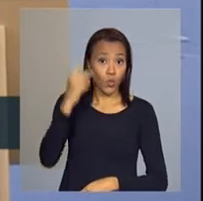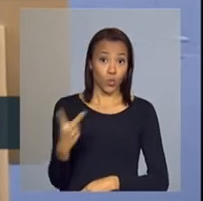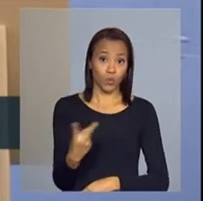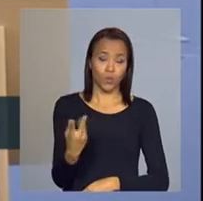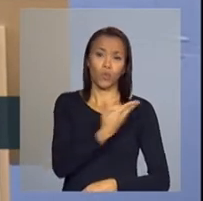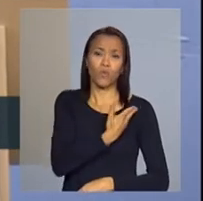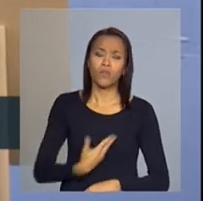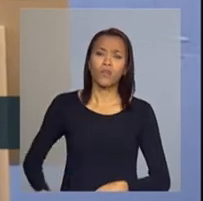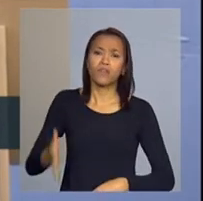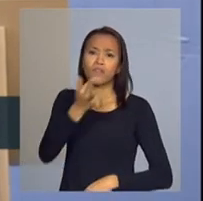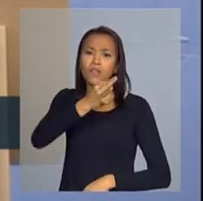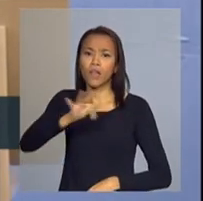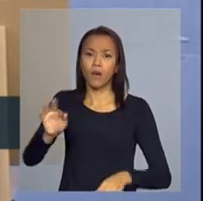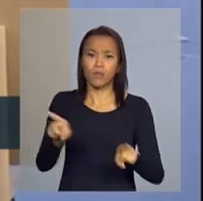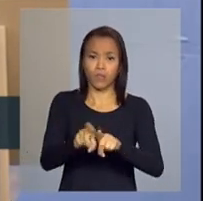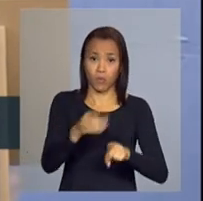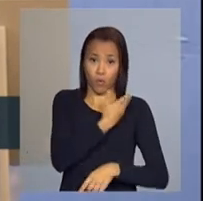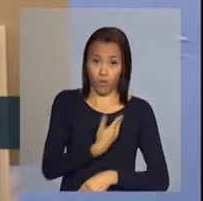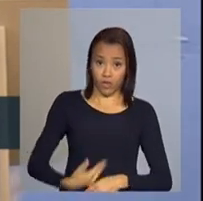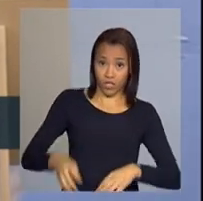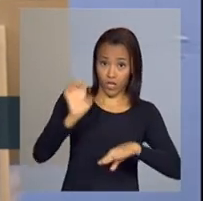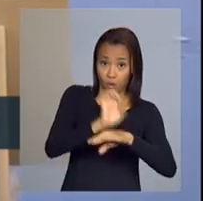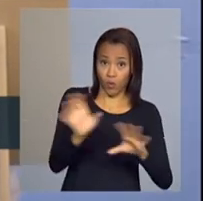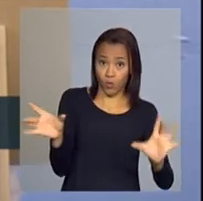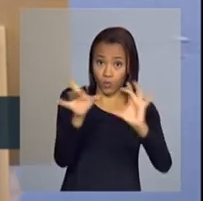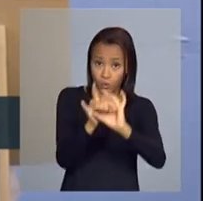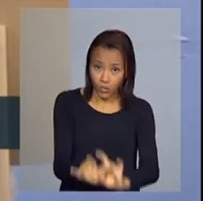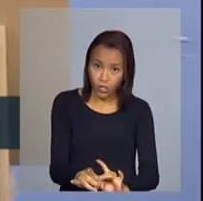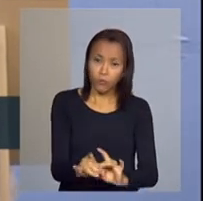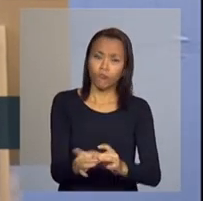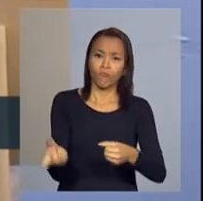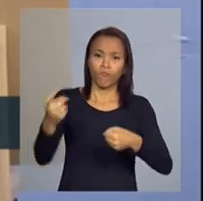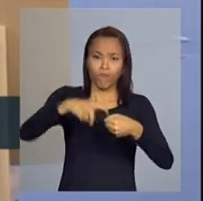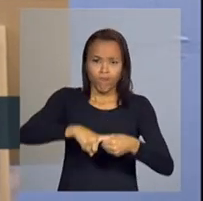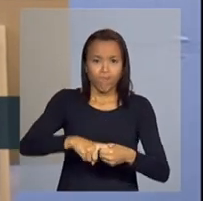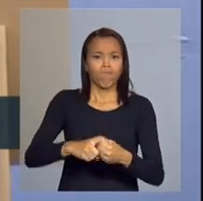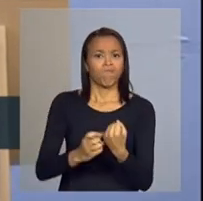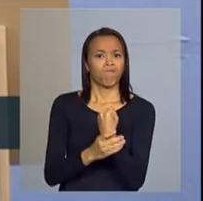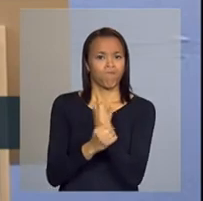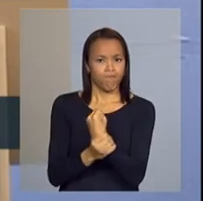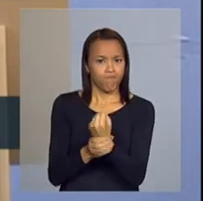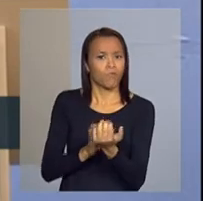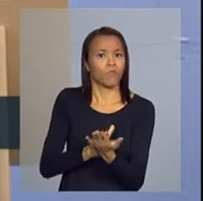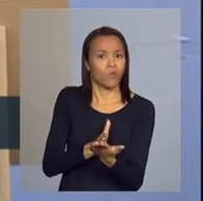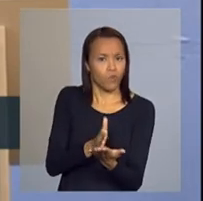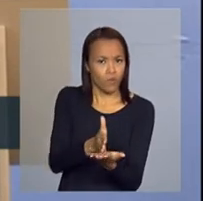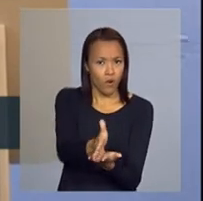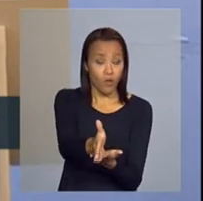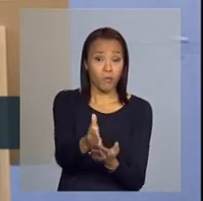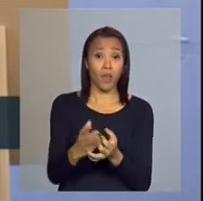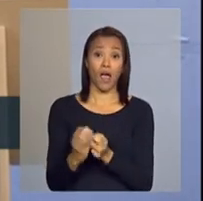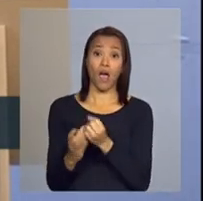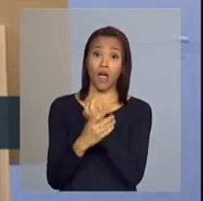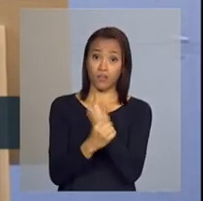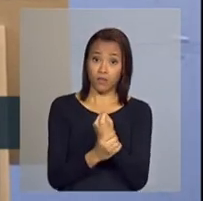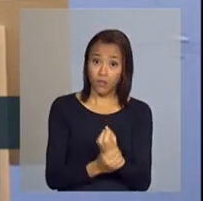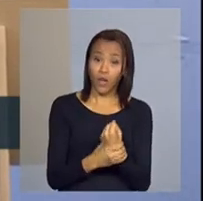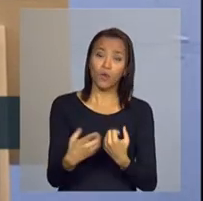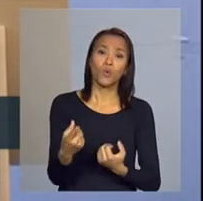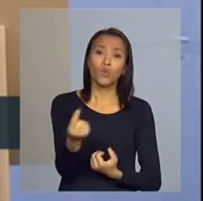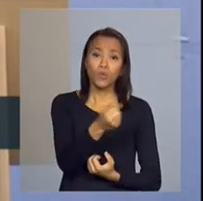governo estadual atuaram numa parceria forte para garantir os investimentos